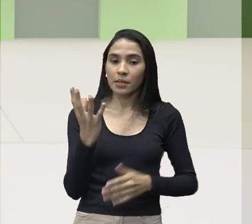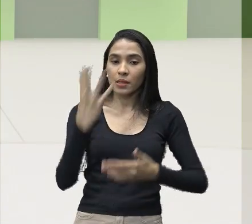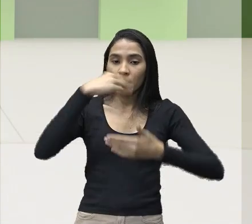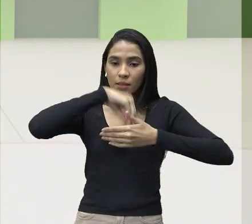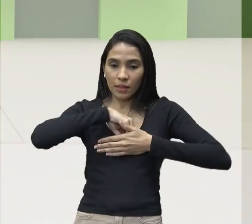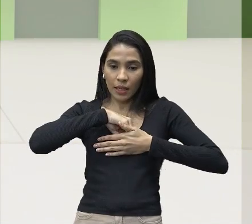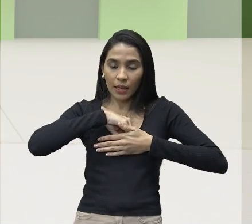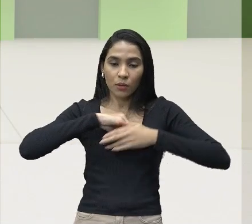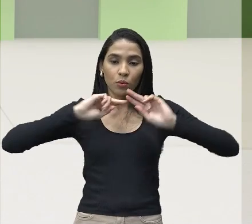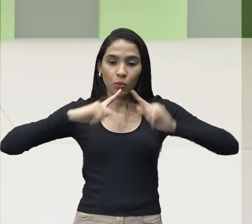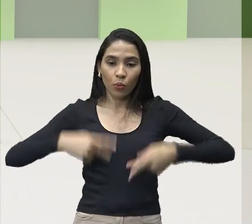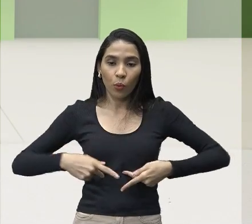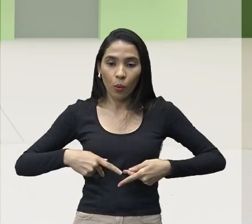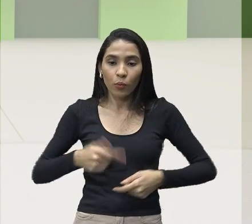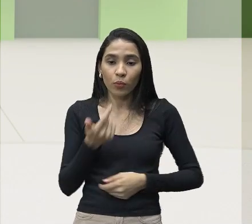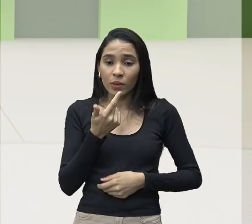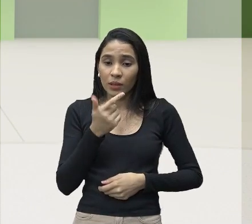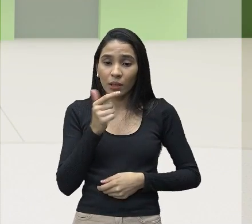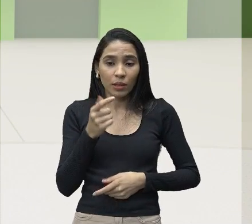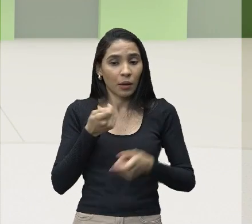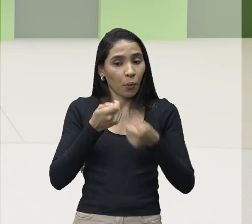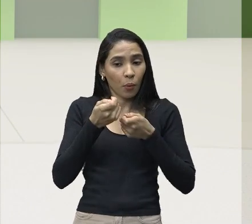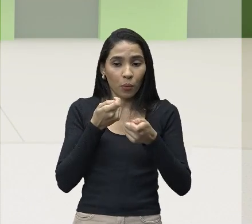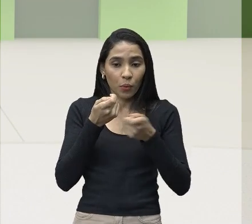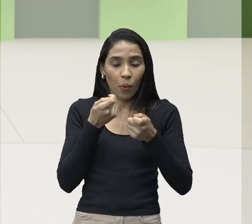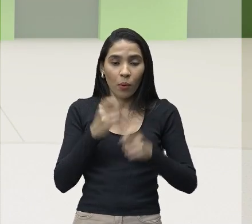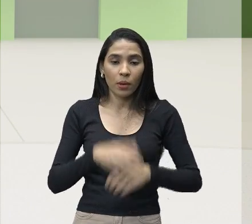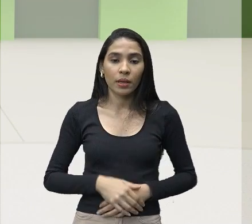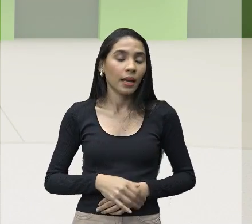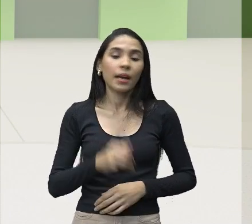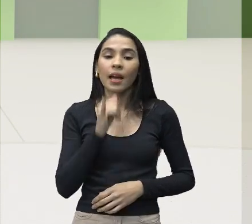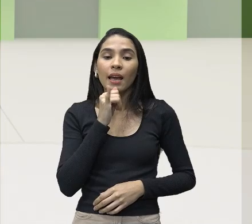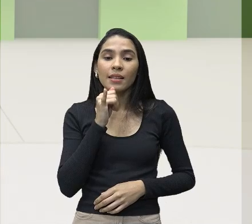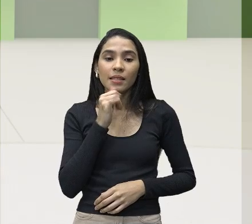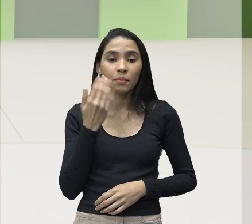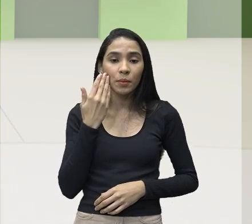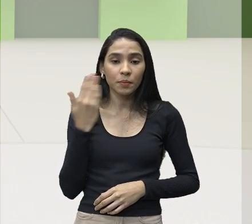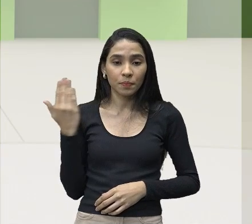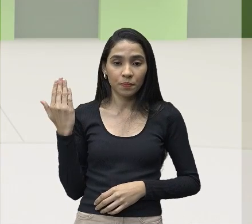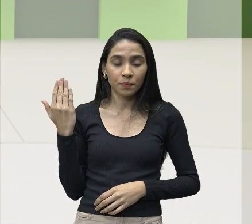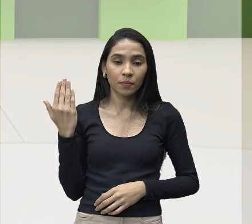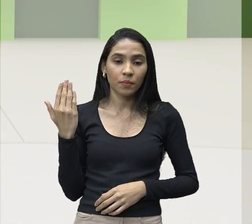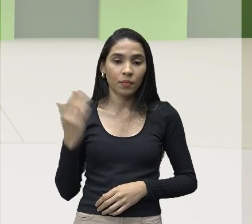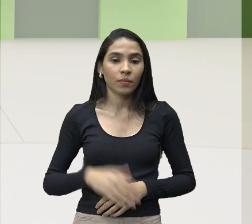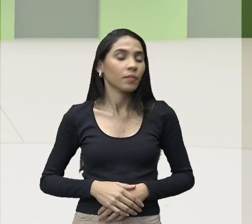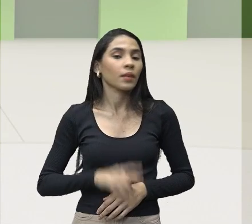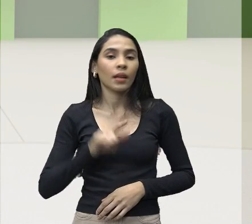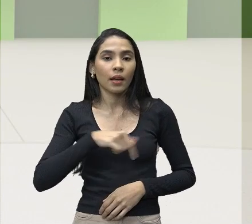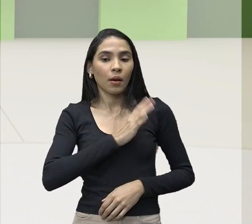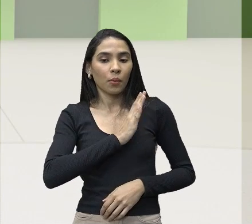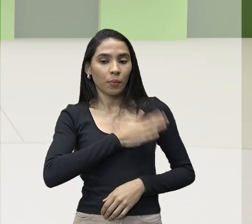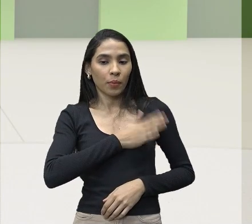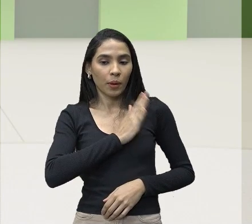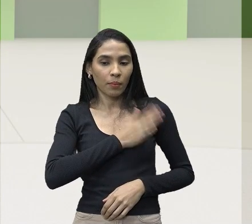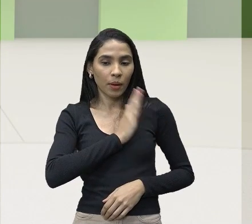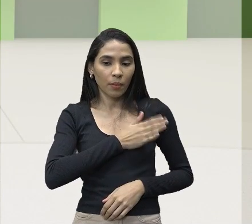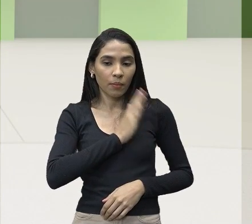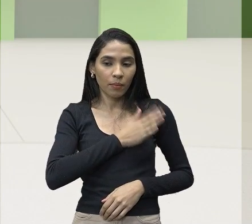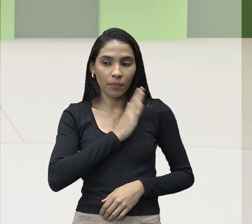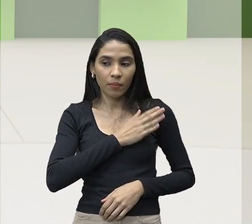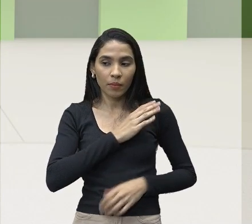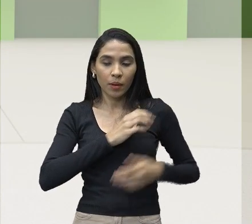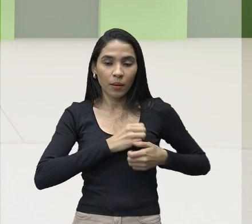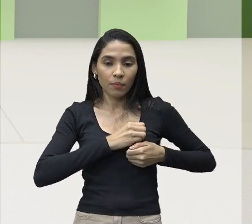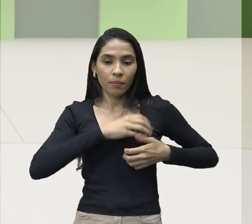são involuntários, como, por exemplo, o que a gente vai observar agora, que é o batimento do coração. A